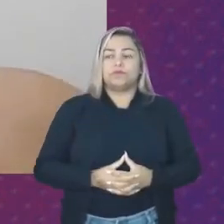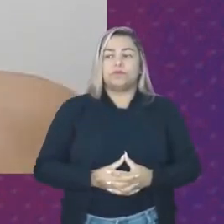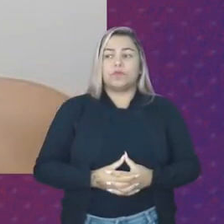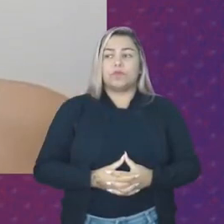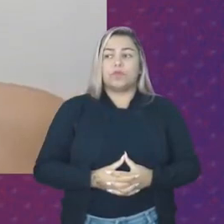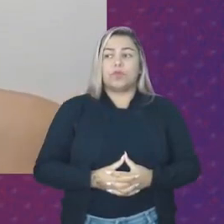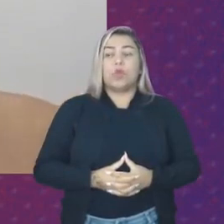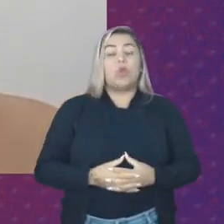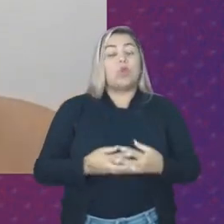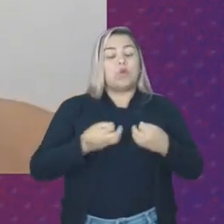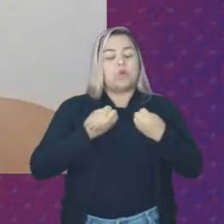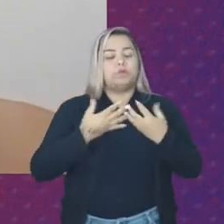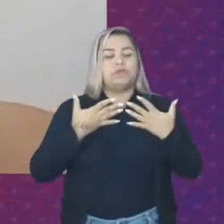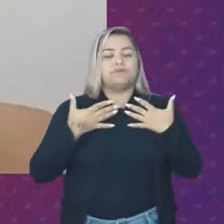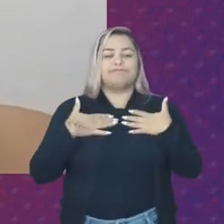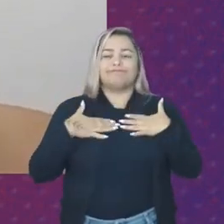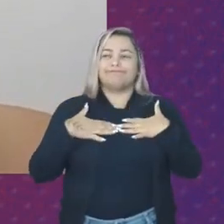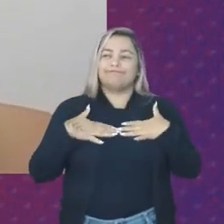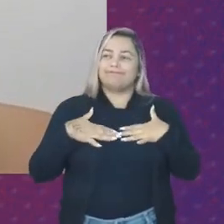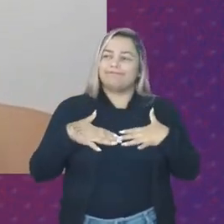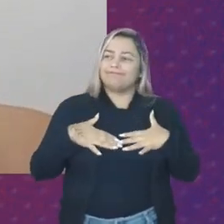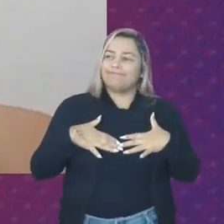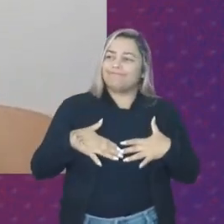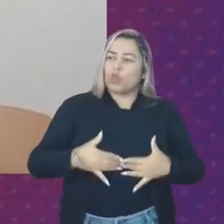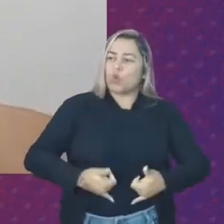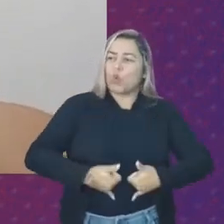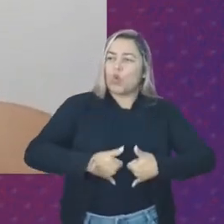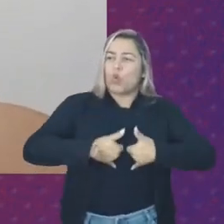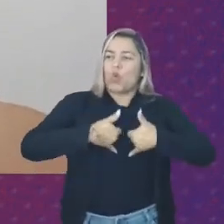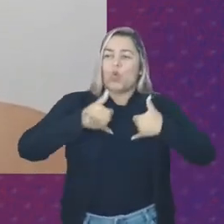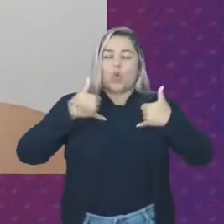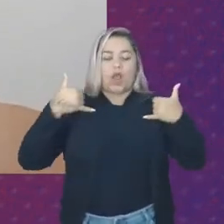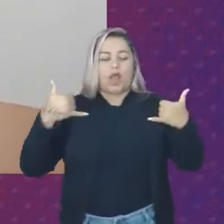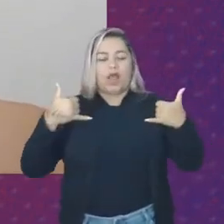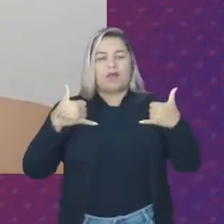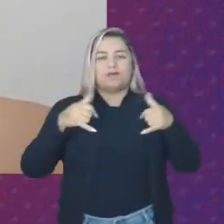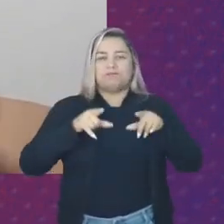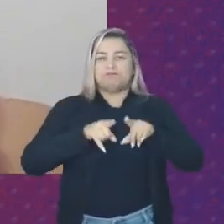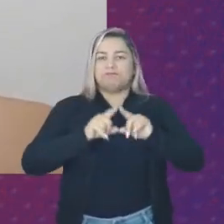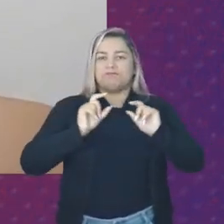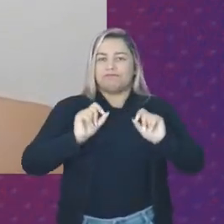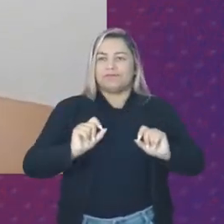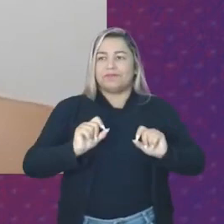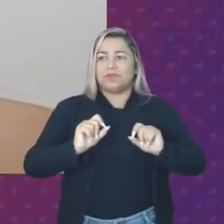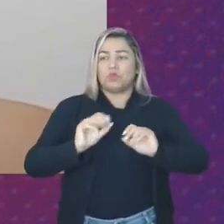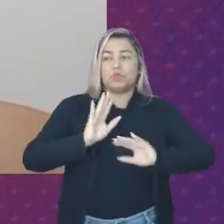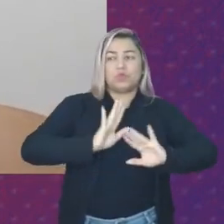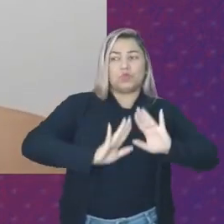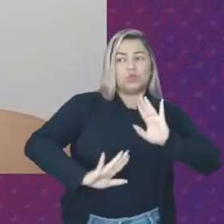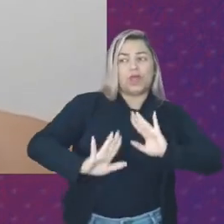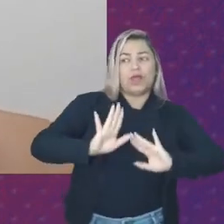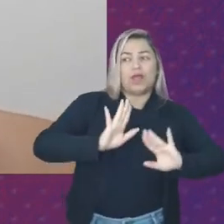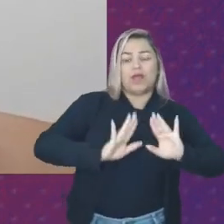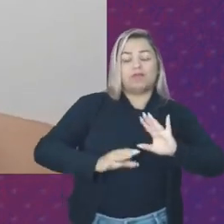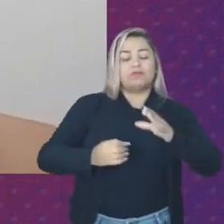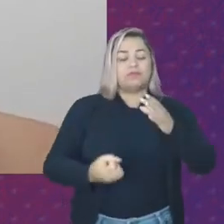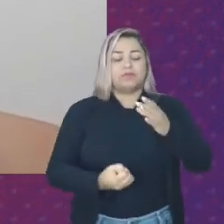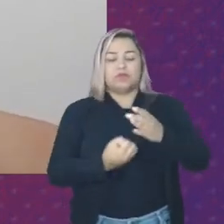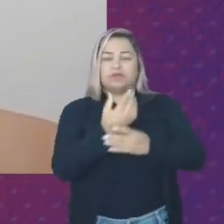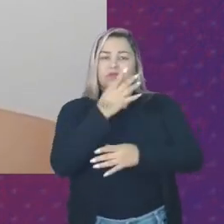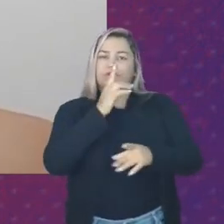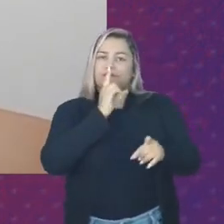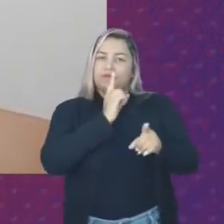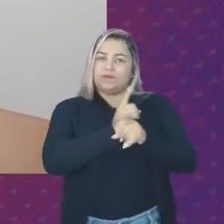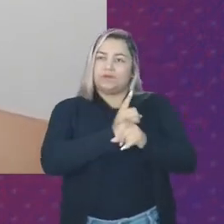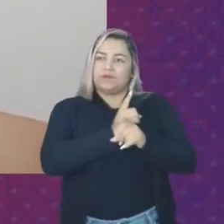um bem-estar, né, na autoestima, ela é criada, ela é identificada como um